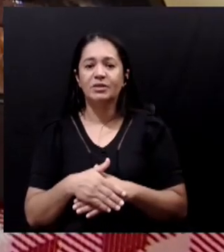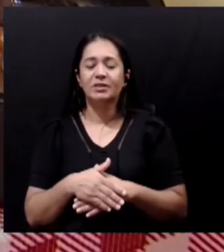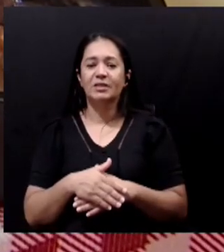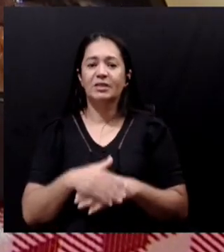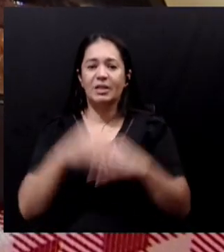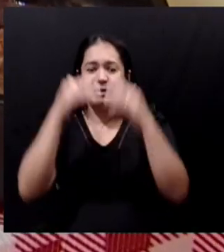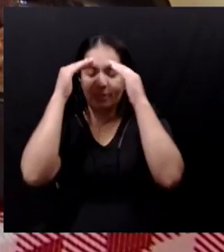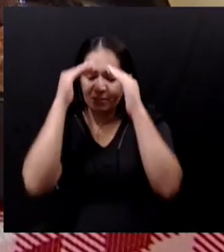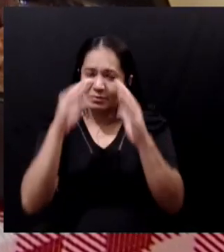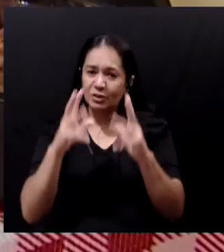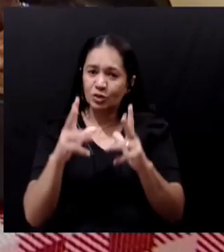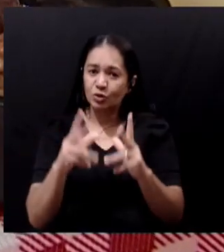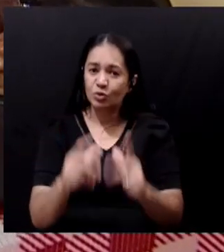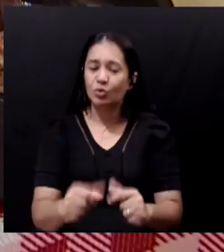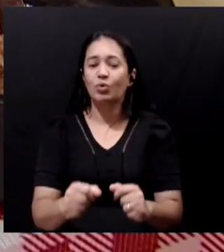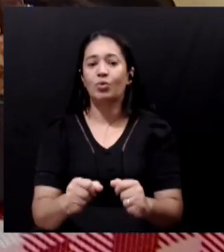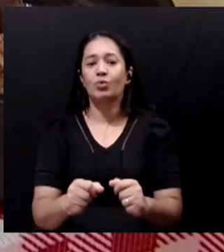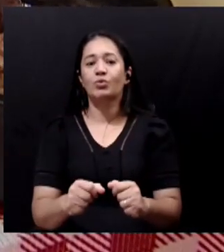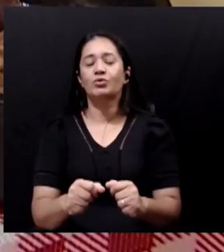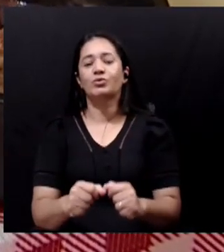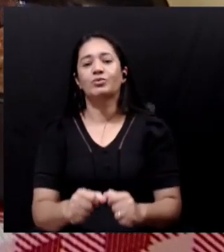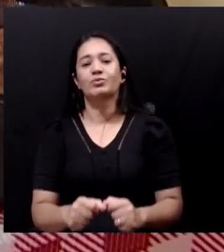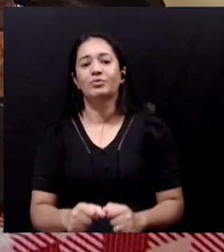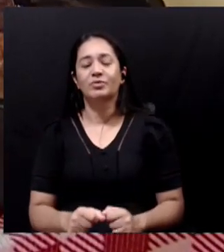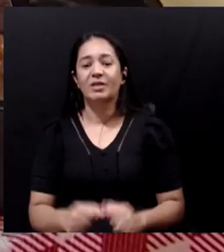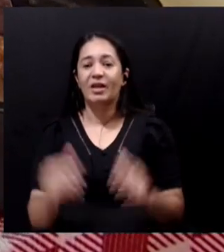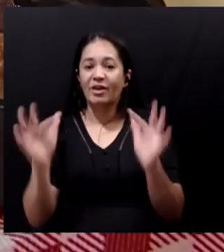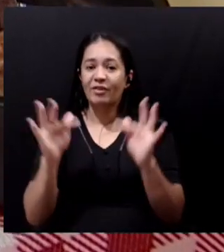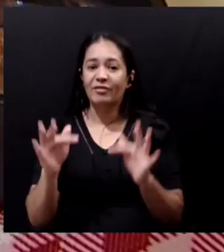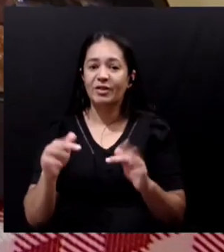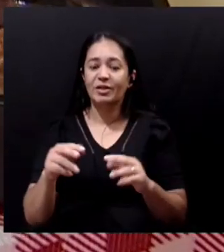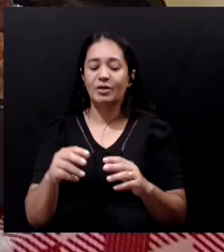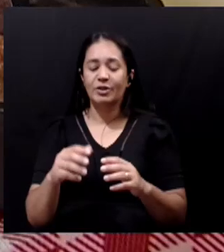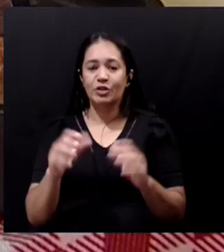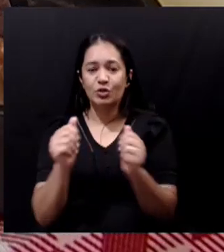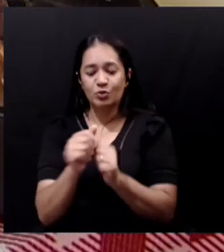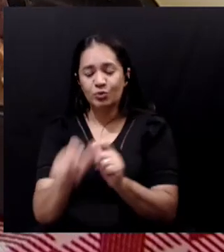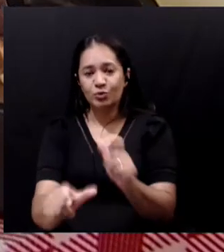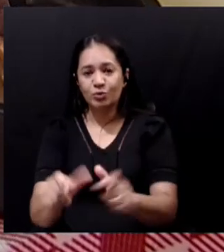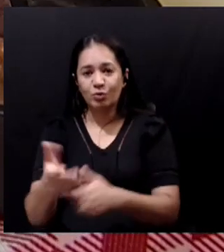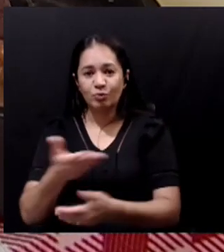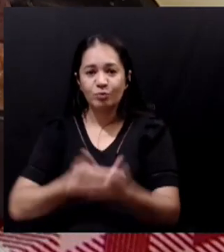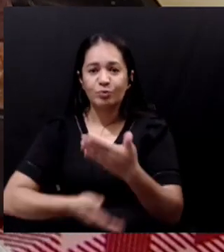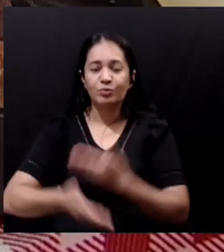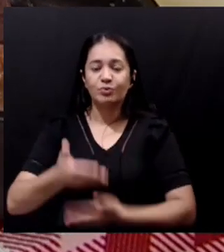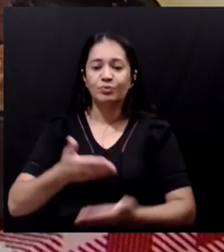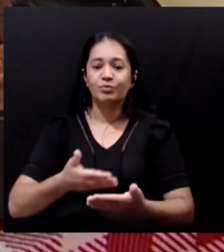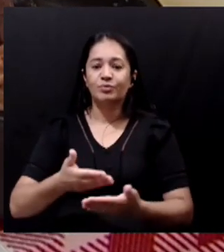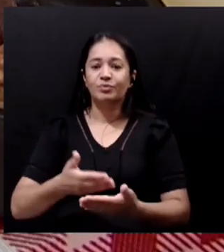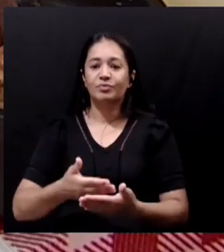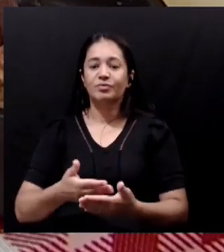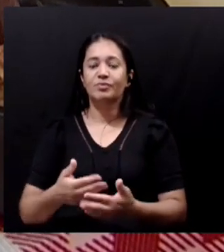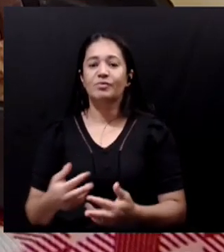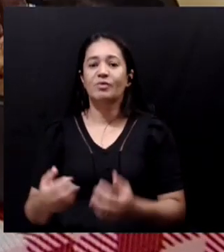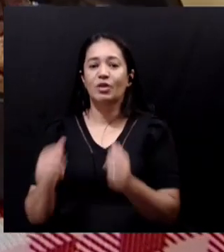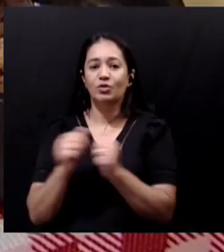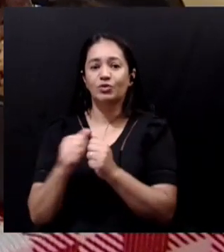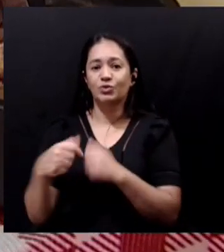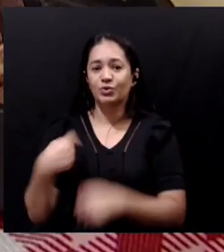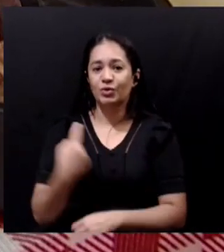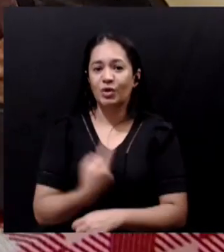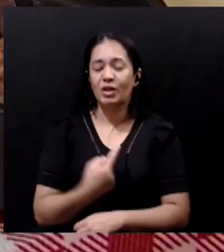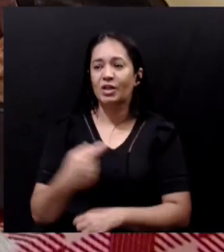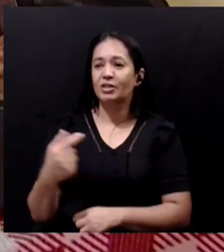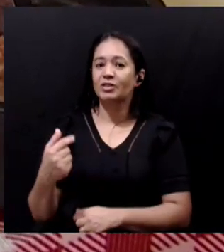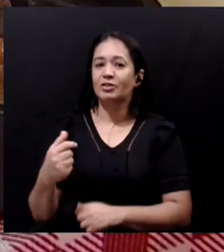atropelar o espaço do outro, ser feliz pelo próximo e carregando com a gente sempre a nossa bandeira, né, do